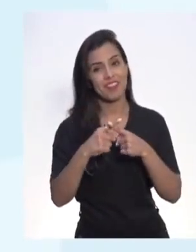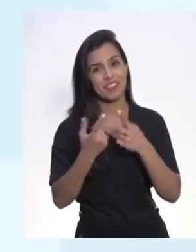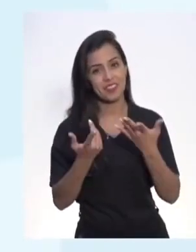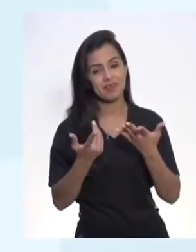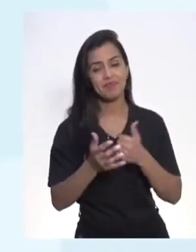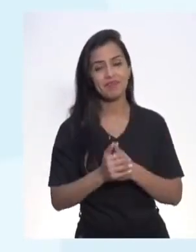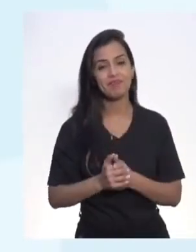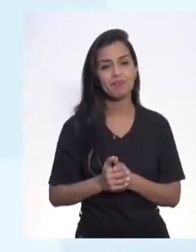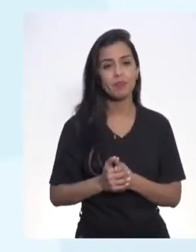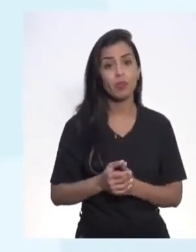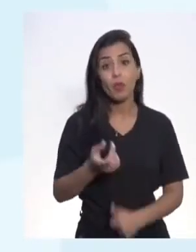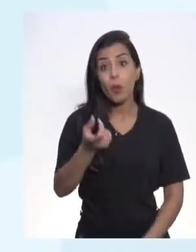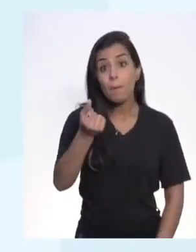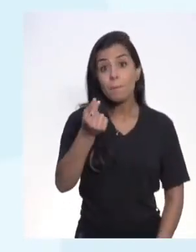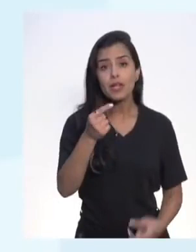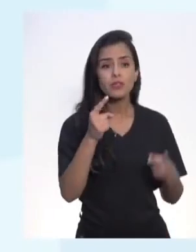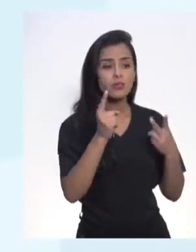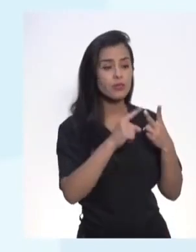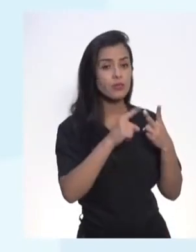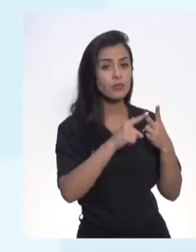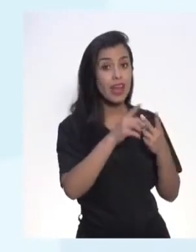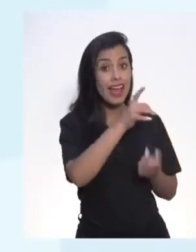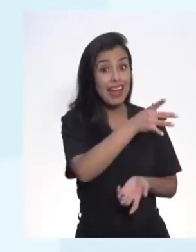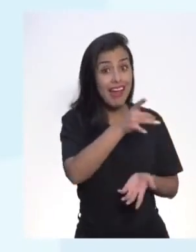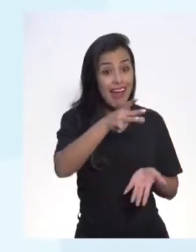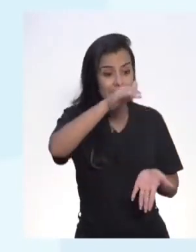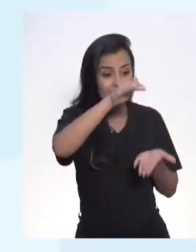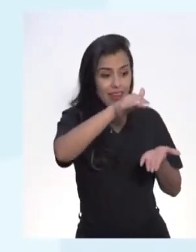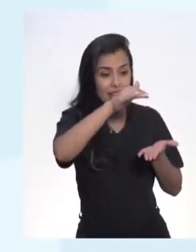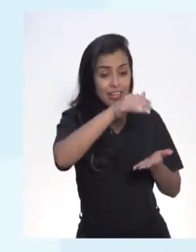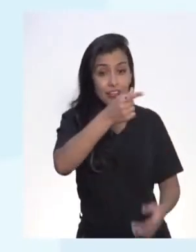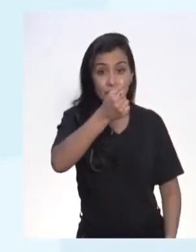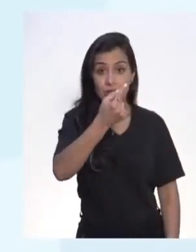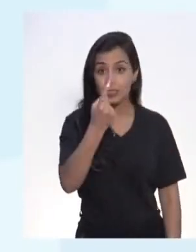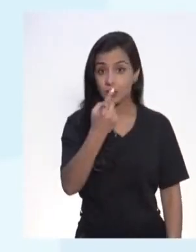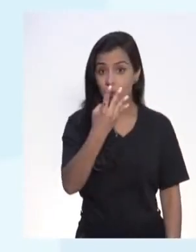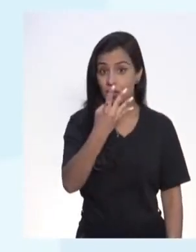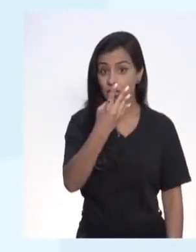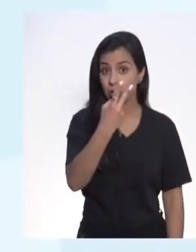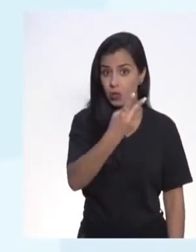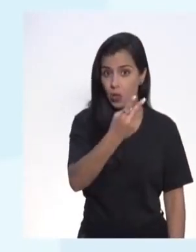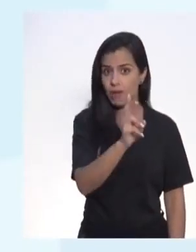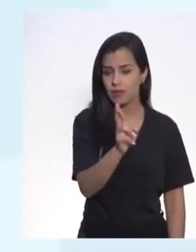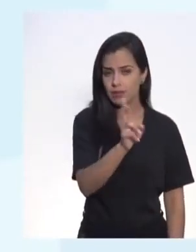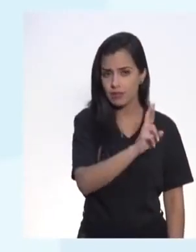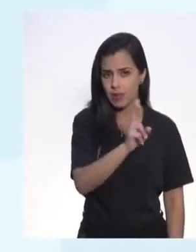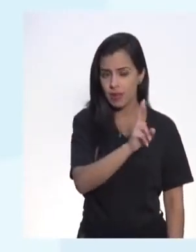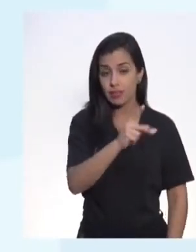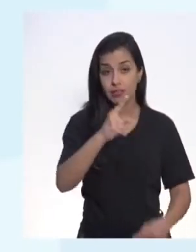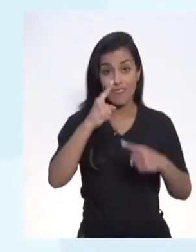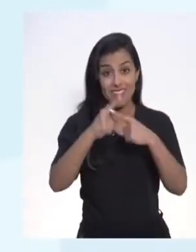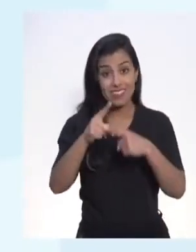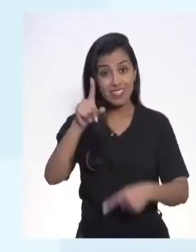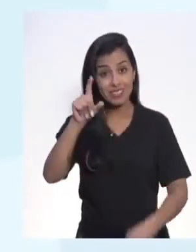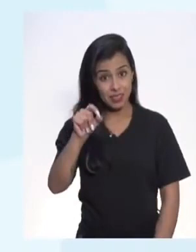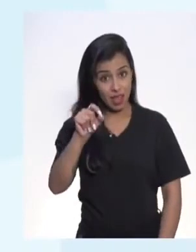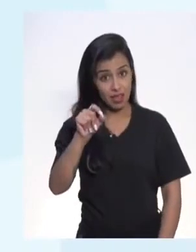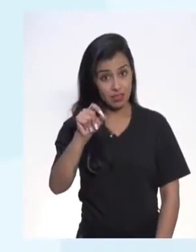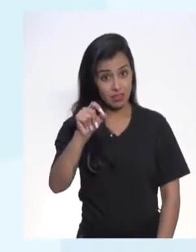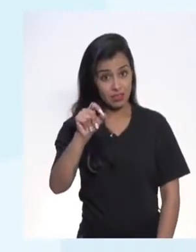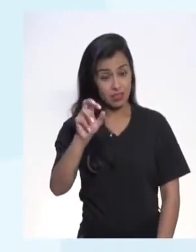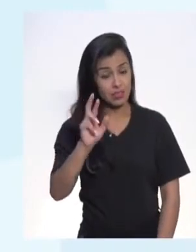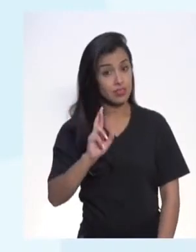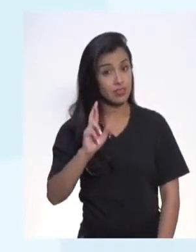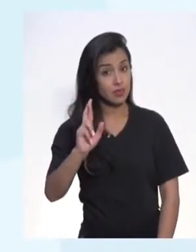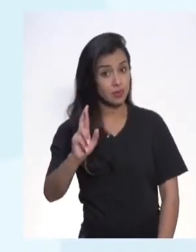do produto 2? Cada galão, R$ 142. Então, 142 vezes 10. Multiplicar por 10, ó, vou até